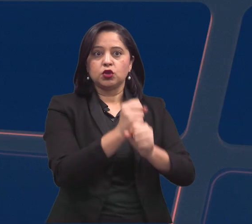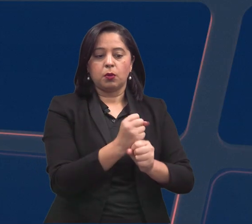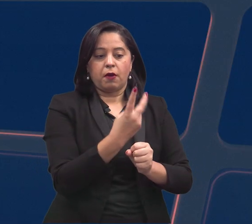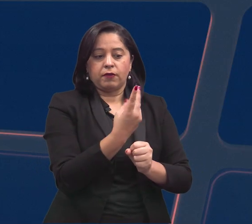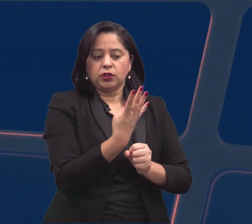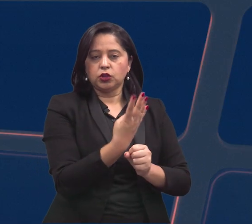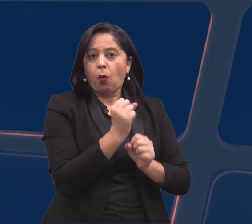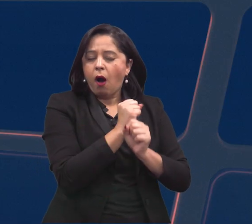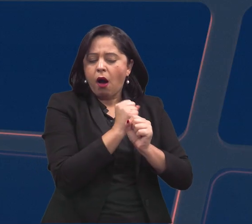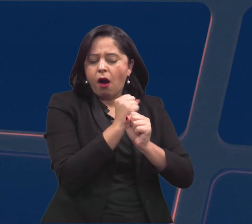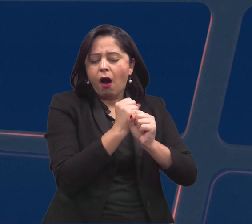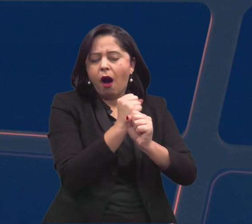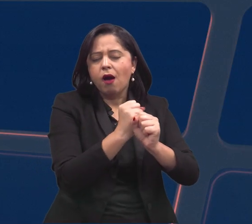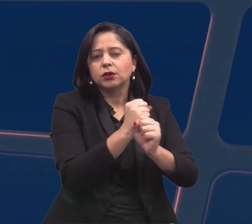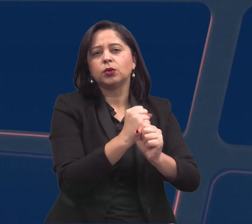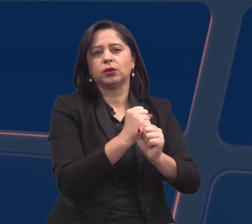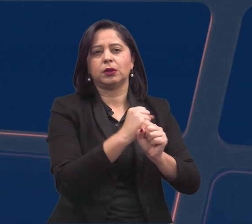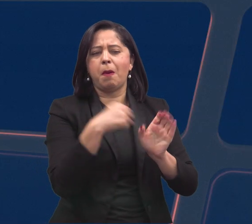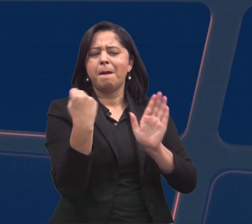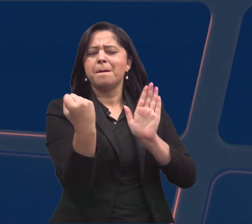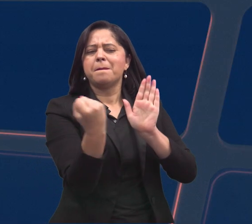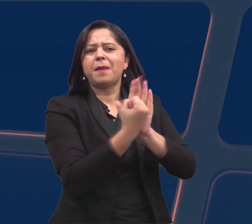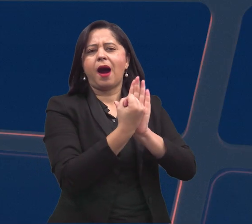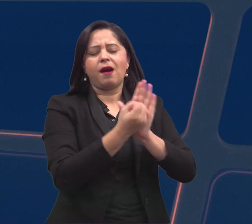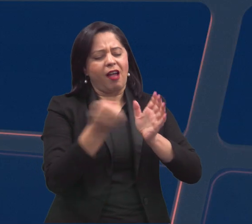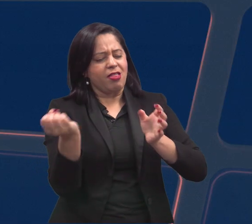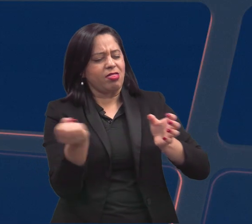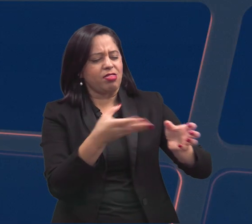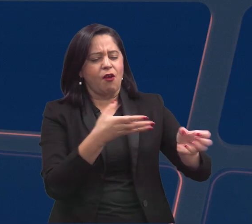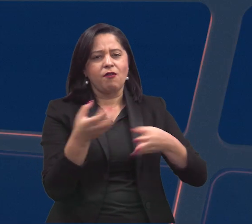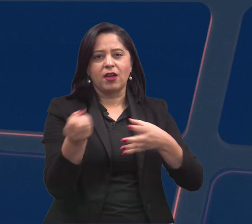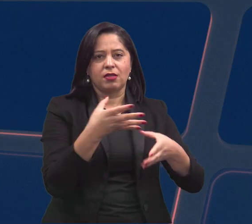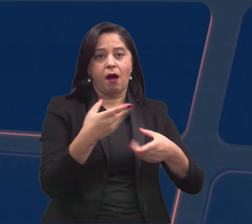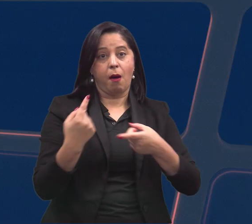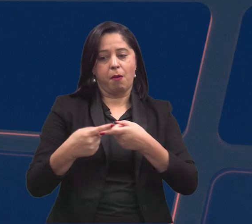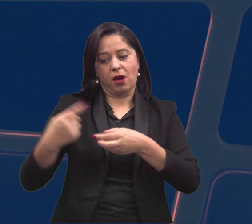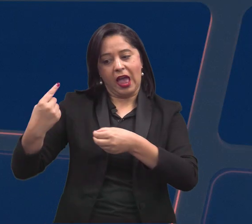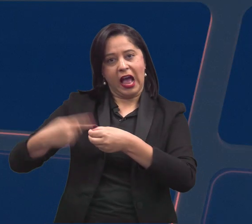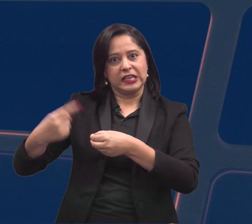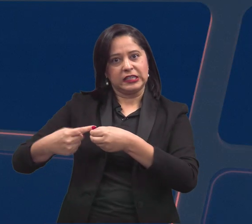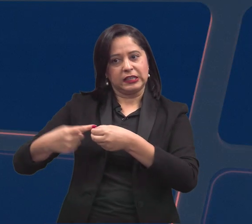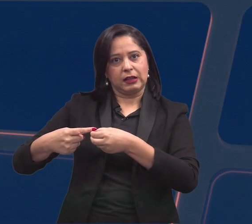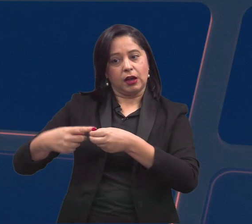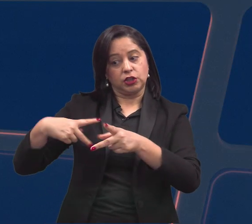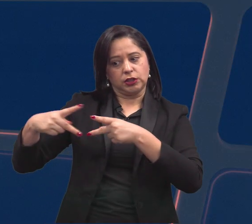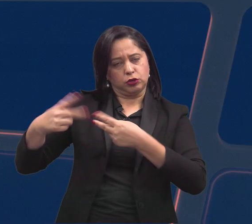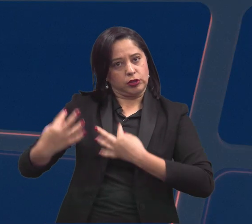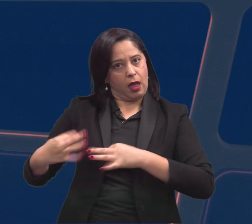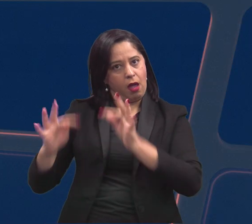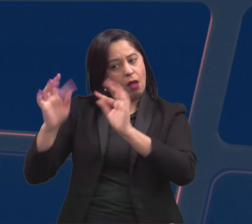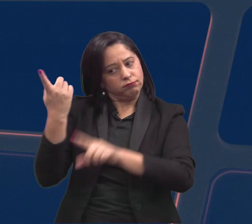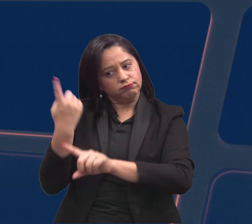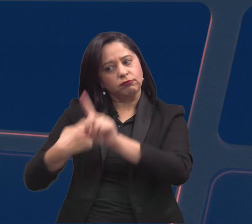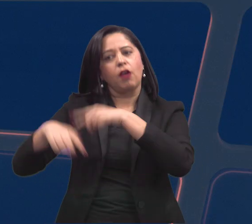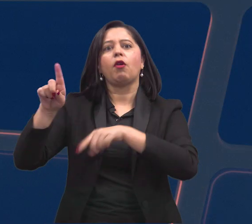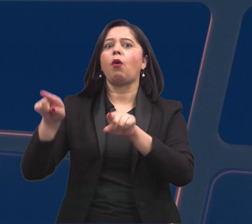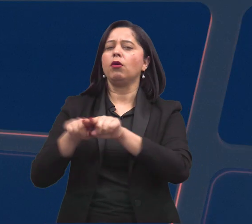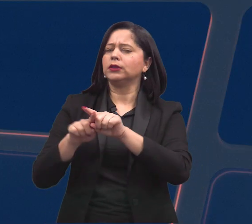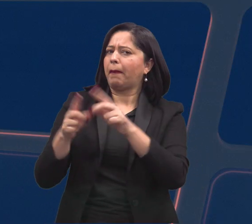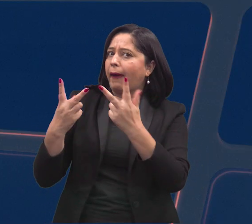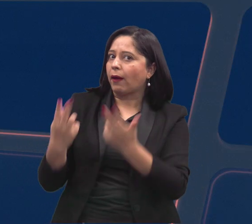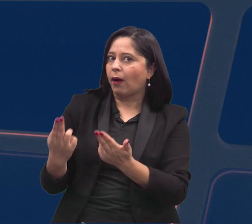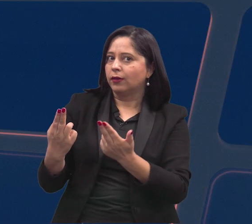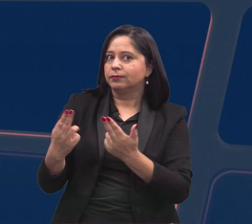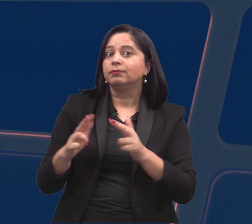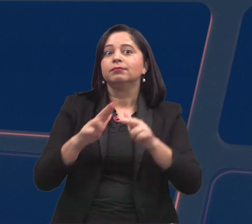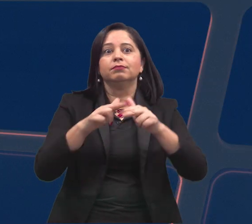completa 24 anos, um marco de modernização que acompanhou os avanços de uma das cidades mais tecnológicas do país. E